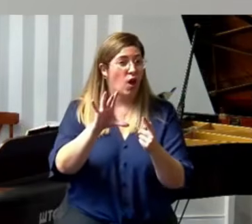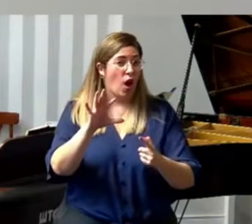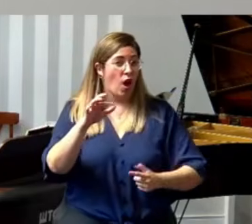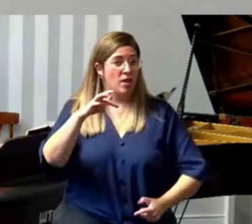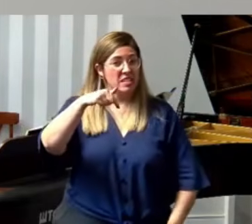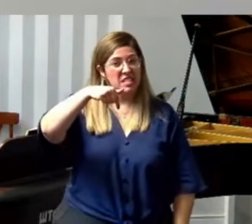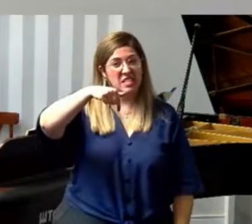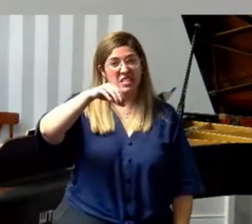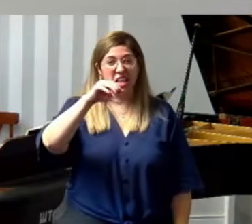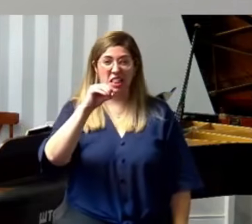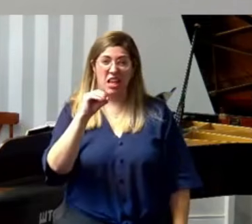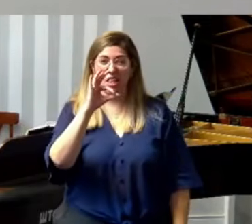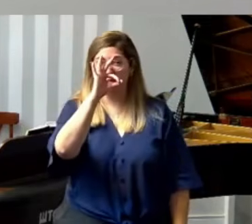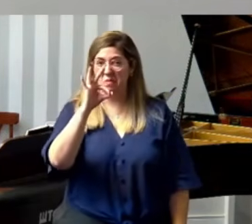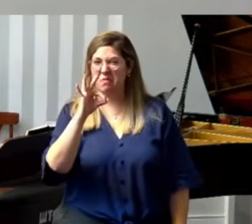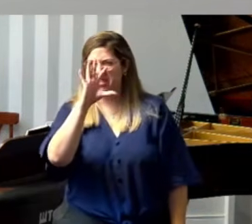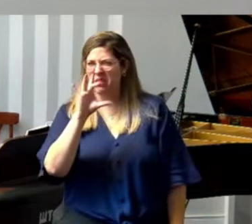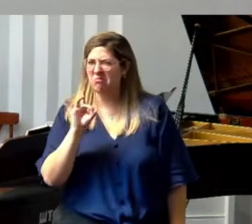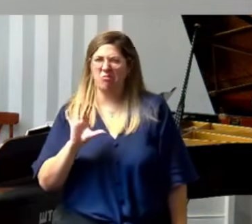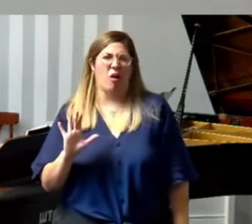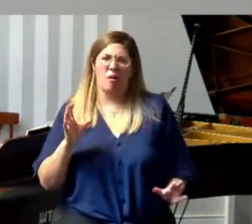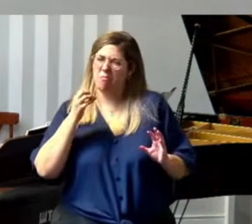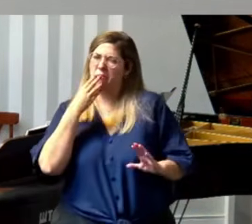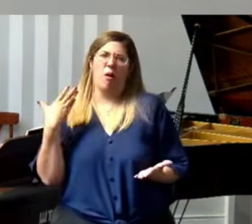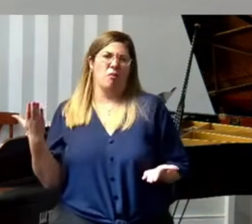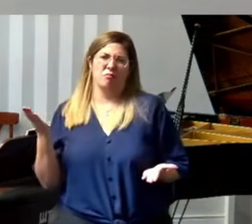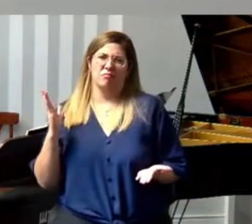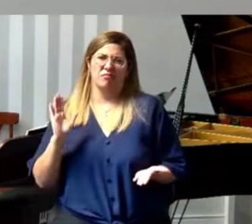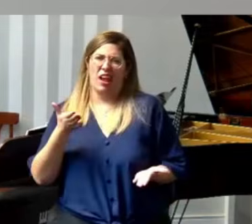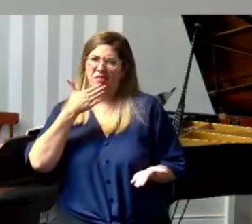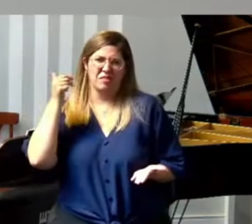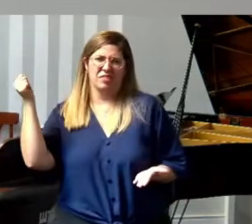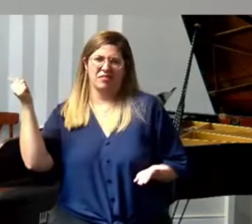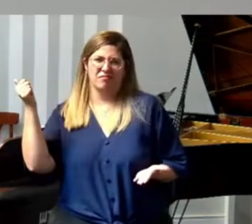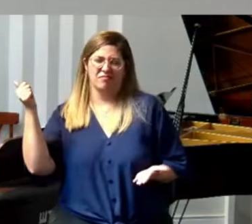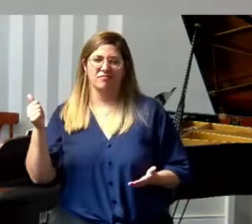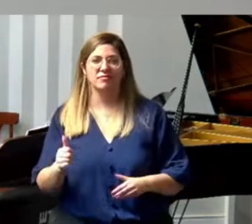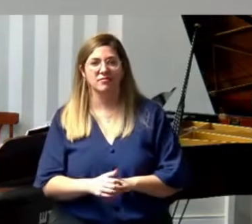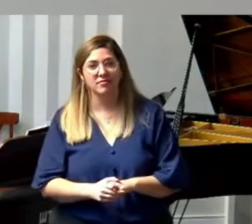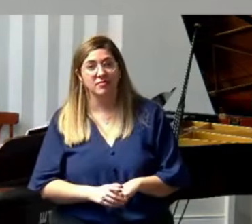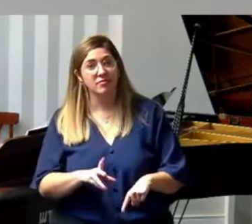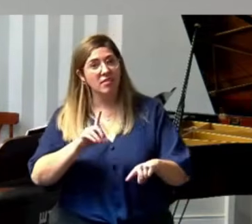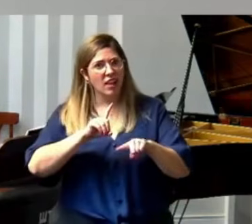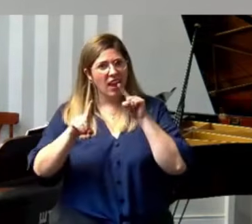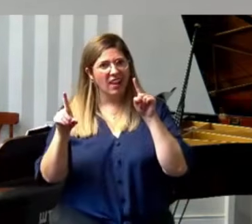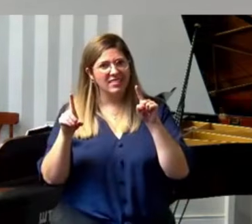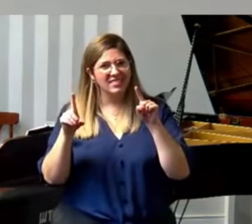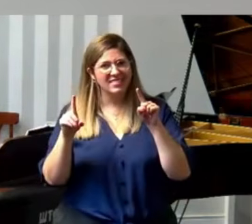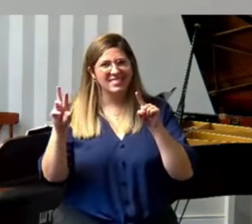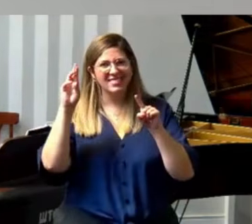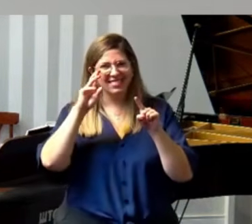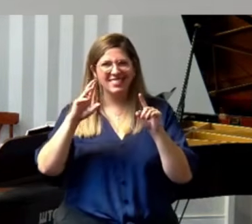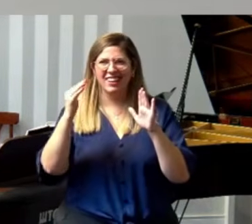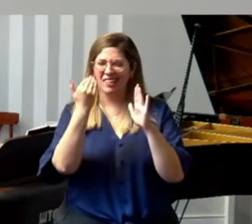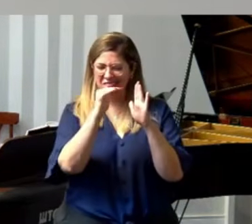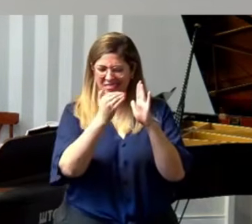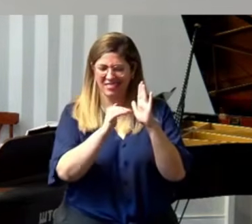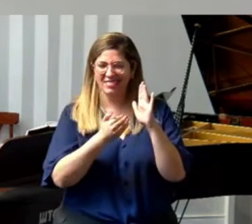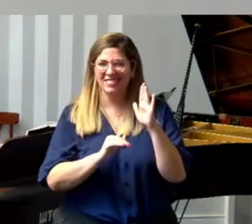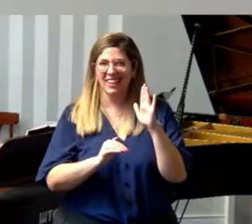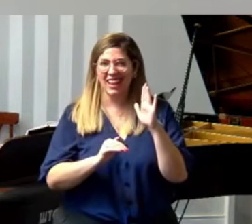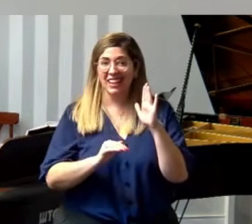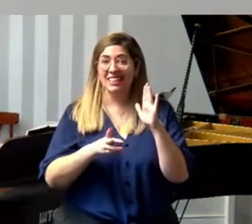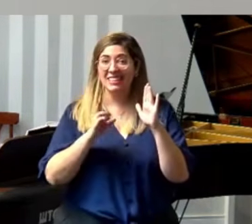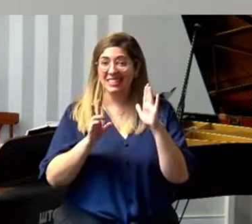Já era isso que mais ou menos nos coloca para frente. Mas o projeto do Senhor, ele pode ser visto como algo que